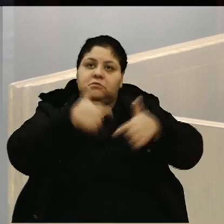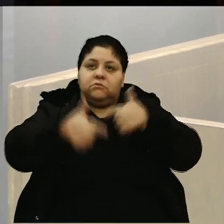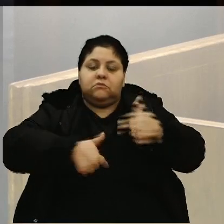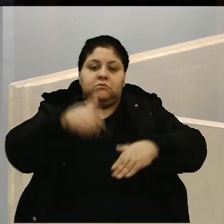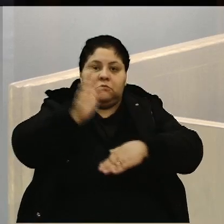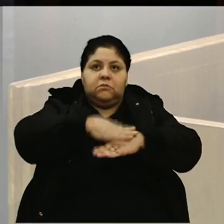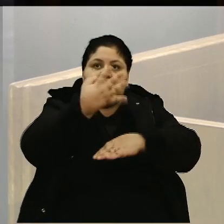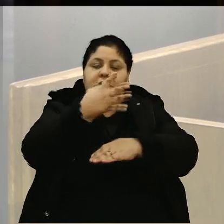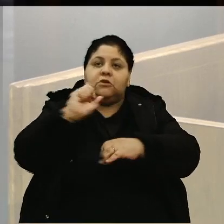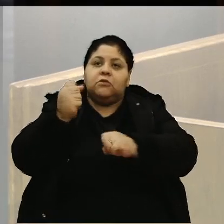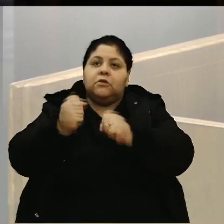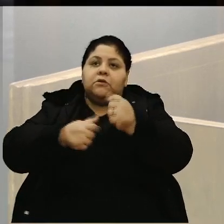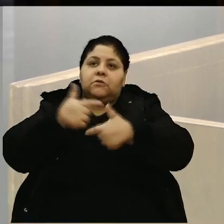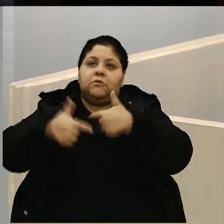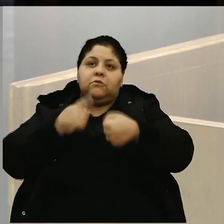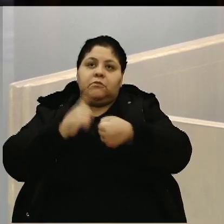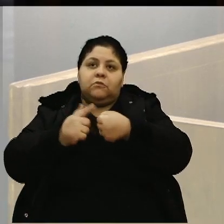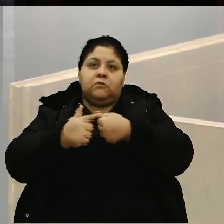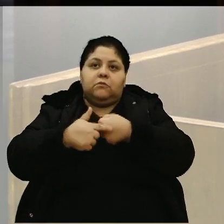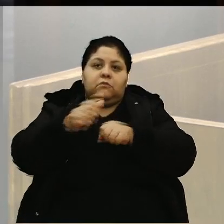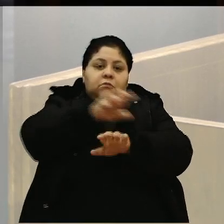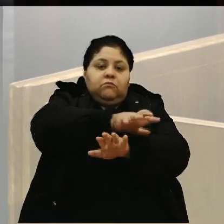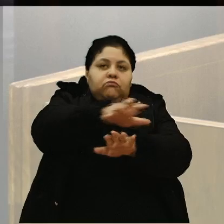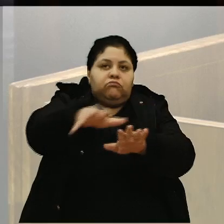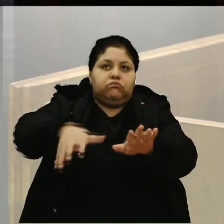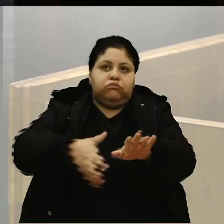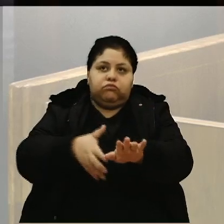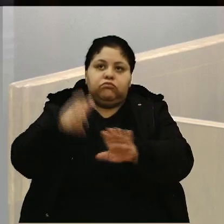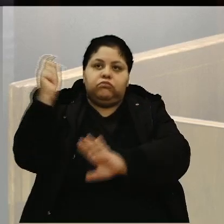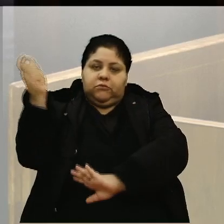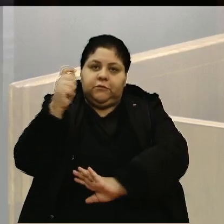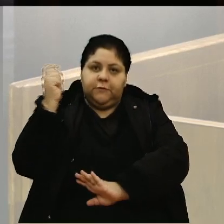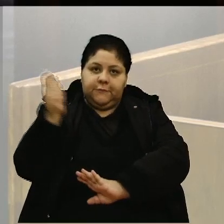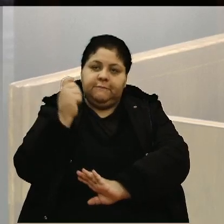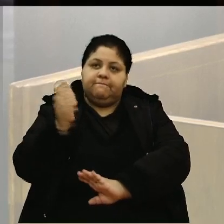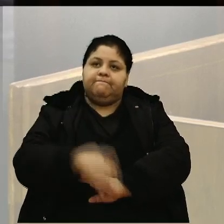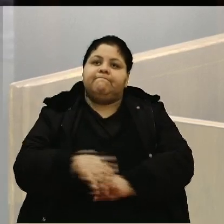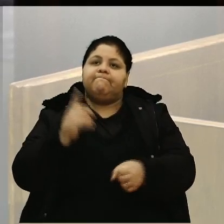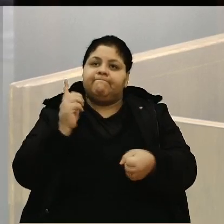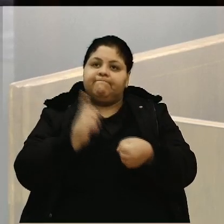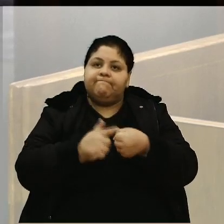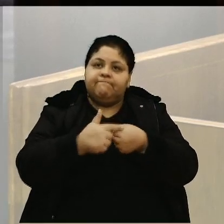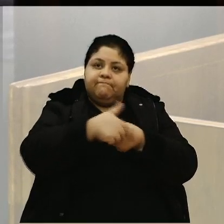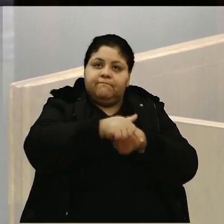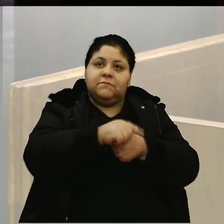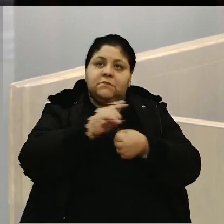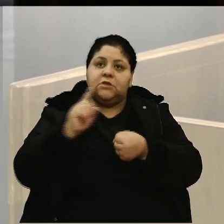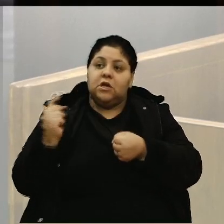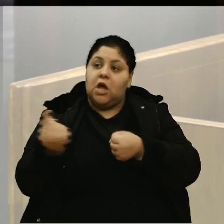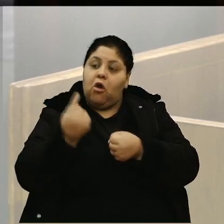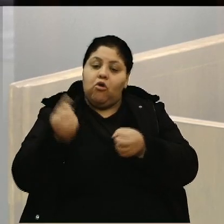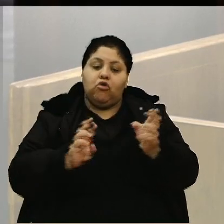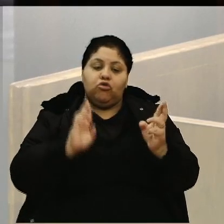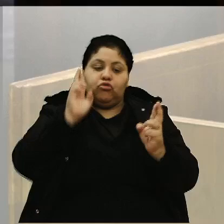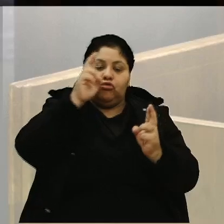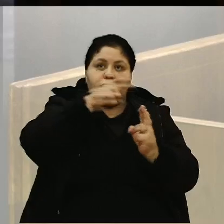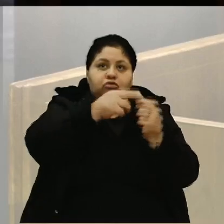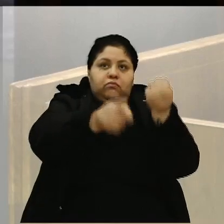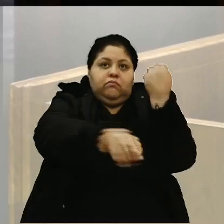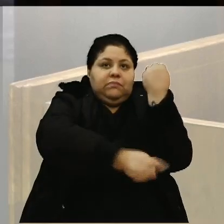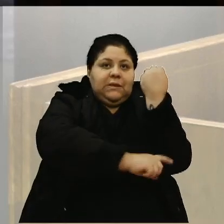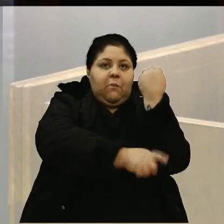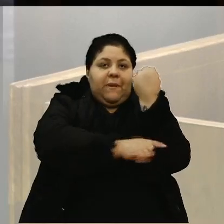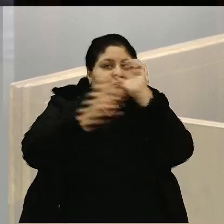48 cidades da região serrana do Rio Grande do Sul. Cidades para as quais somos a única referência em